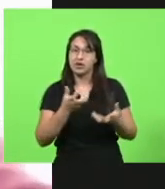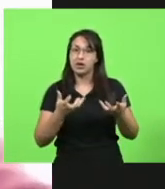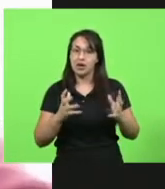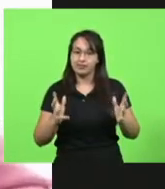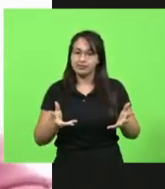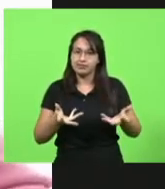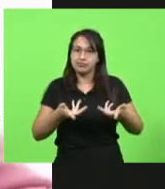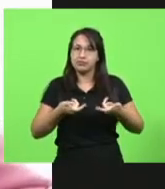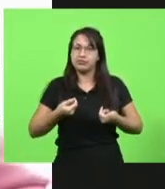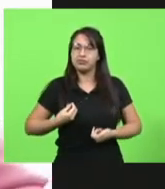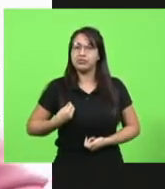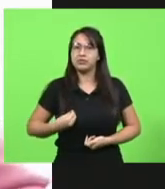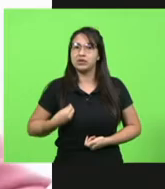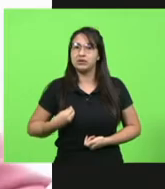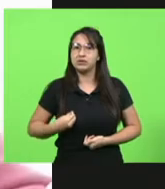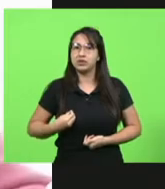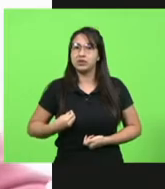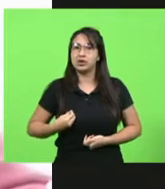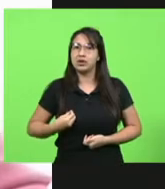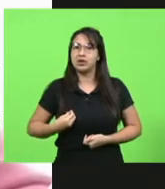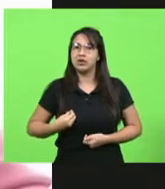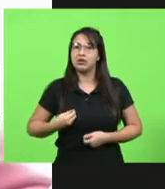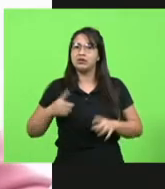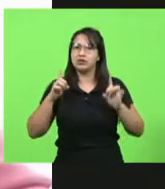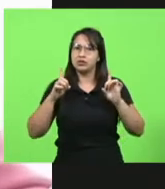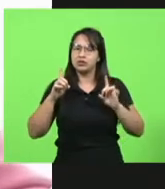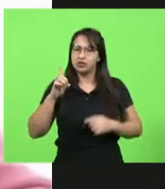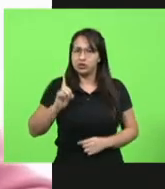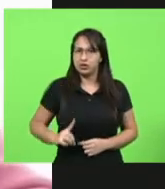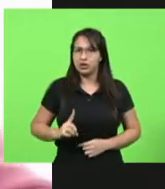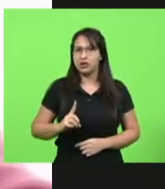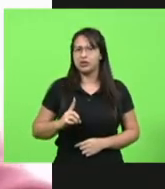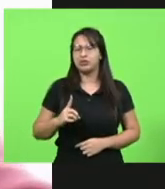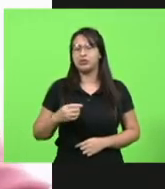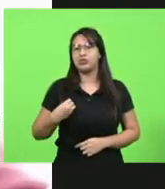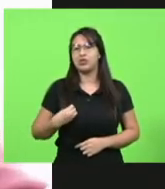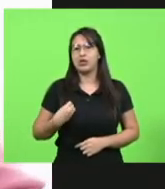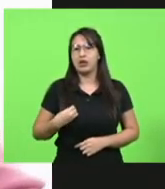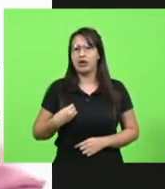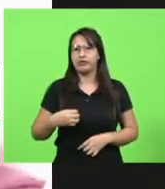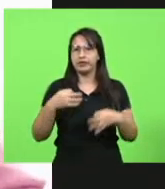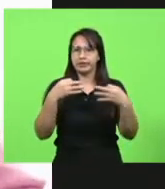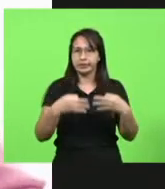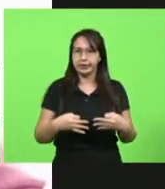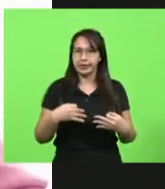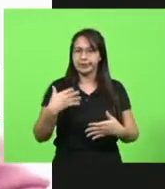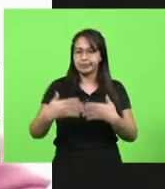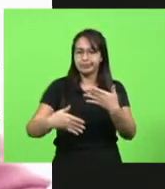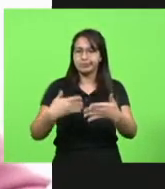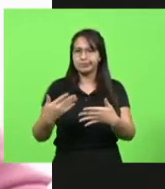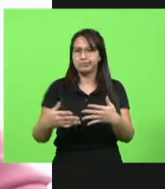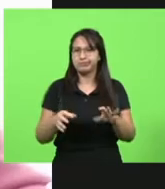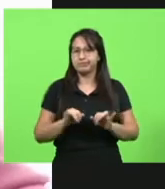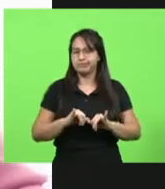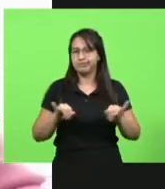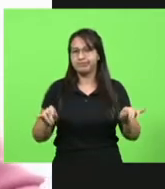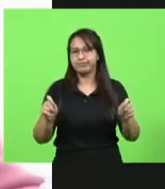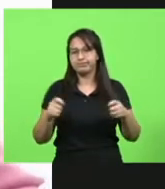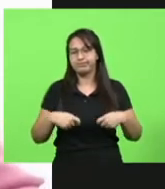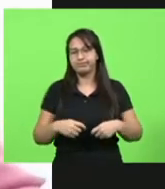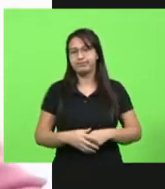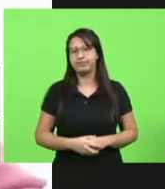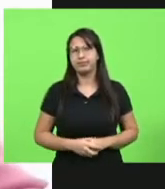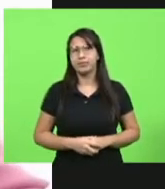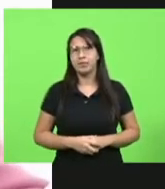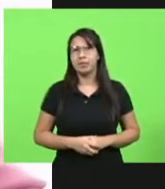ter o direito de ter uma vida com autonomia. Então, a gente pede aos nobres deputados essa intervenção junto